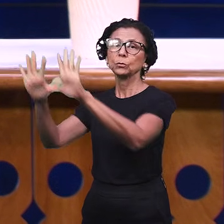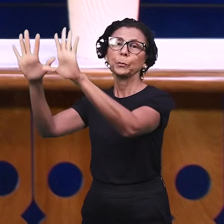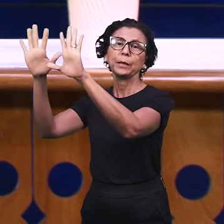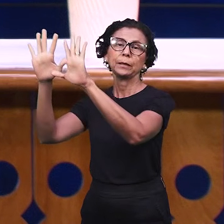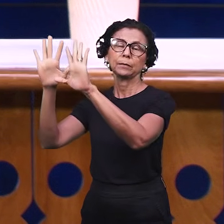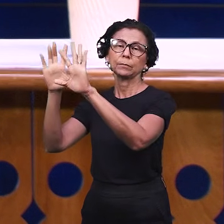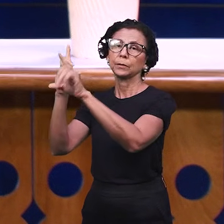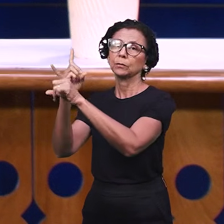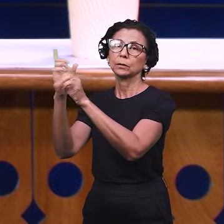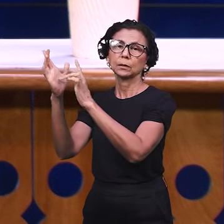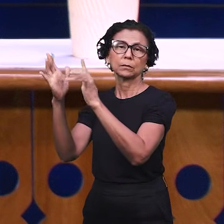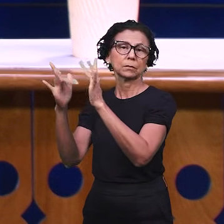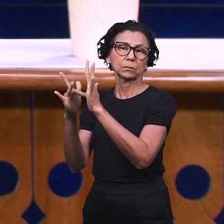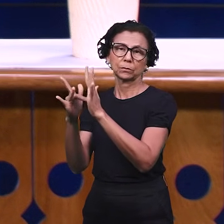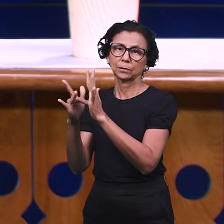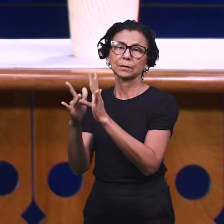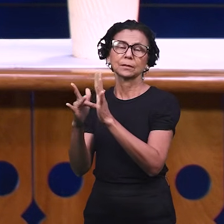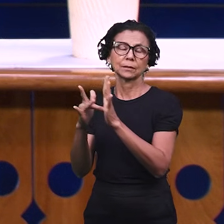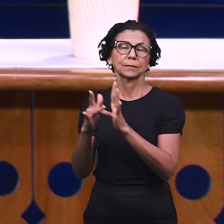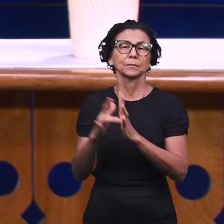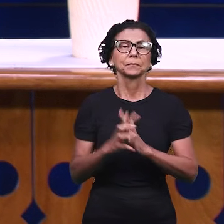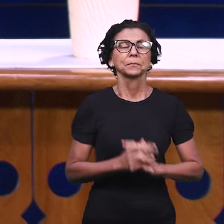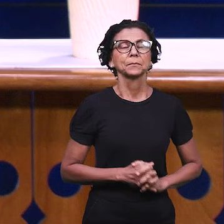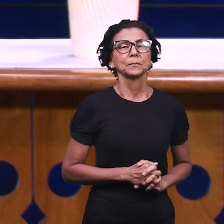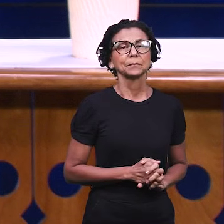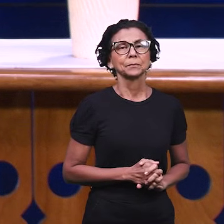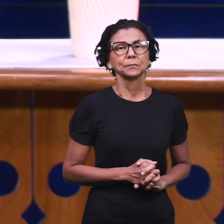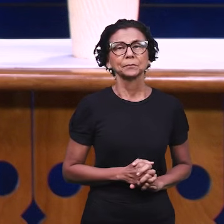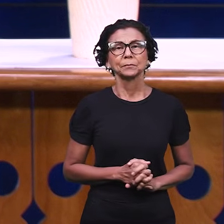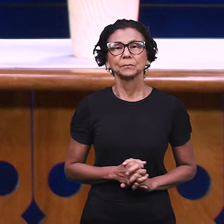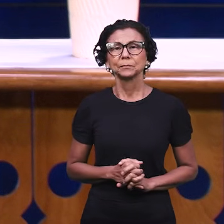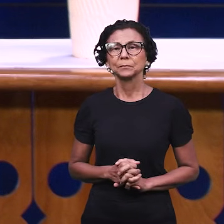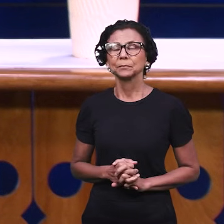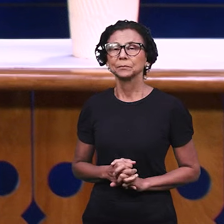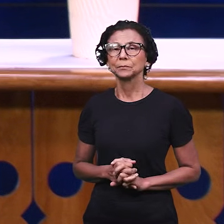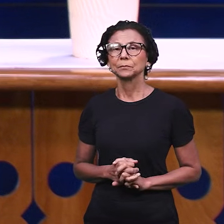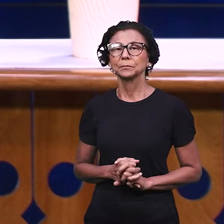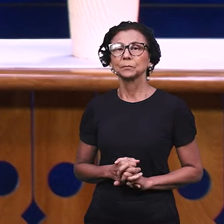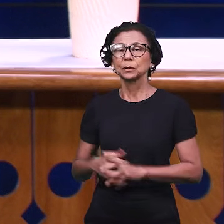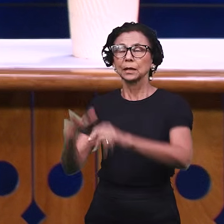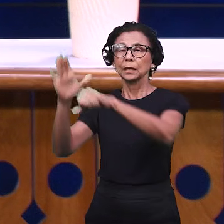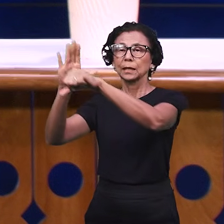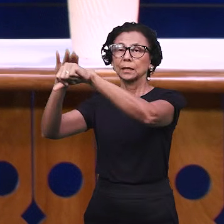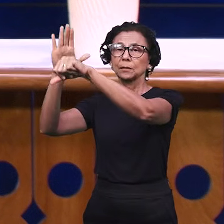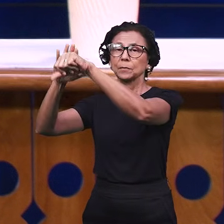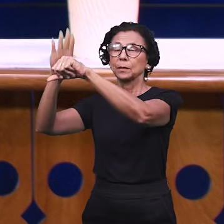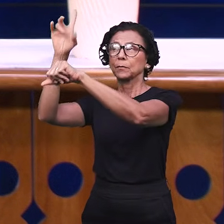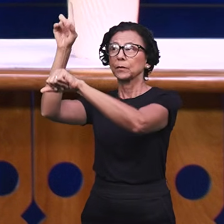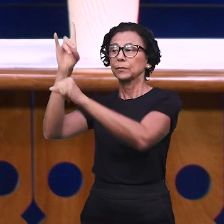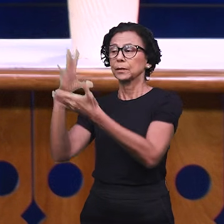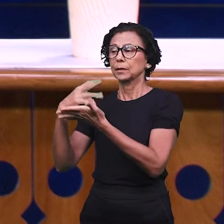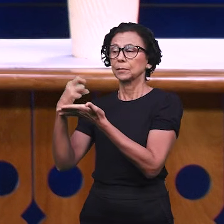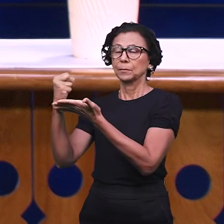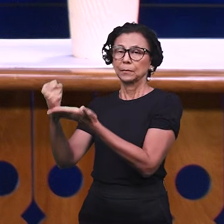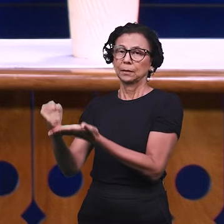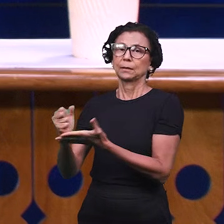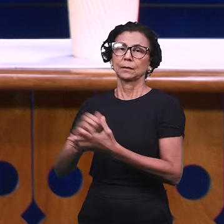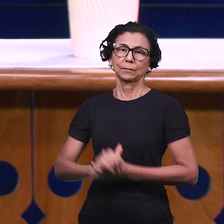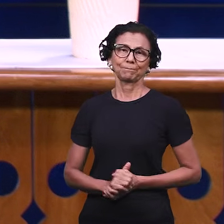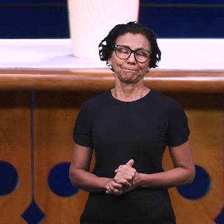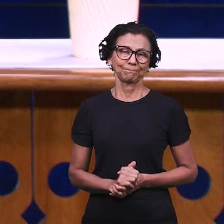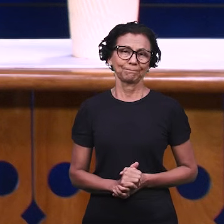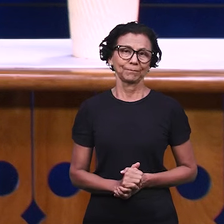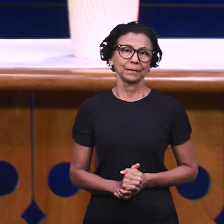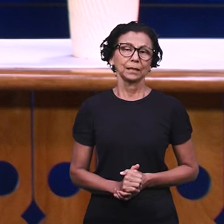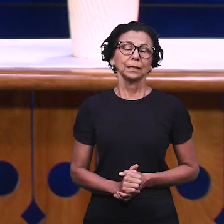lá na eternidade, mas agora há um clamor no coração da igreja, e esse clamor, ele vem